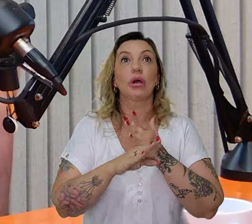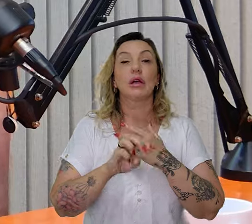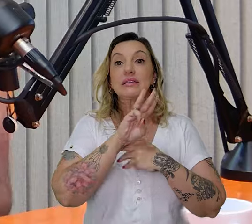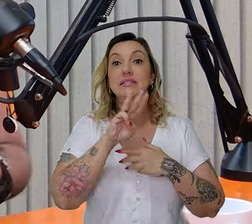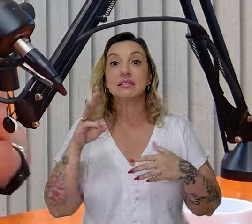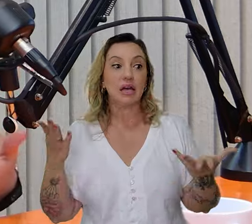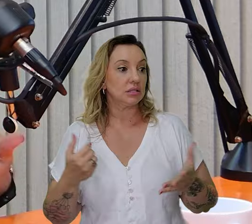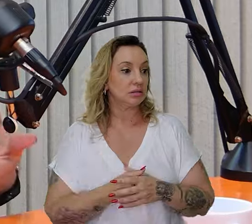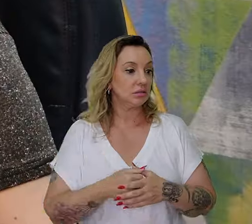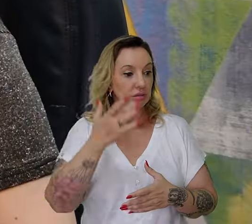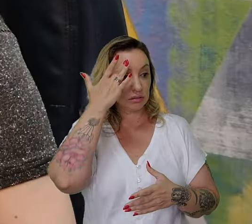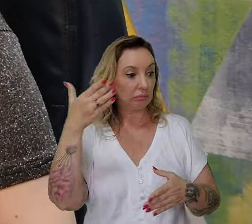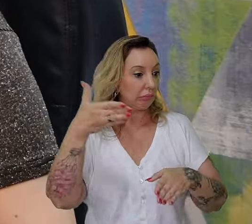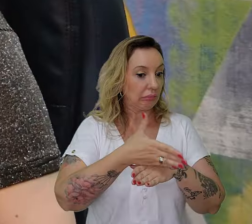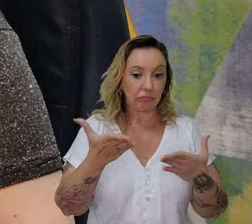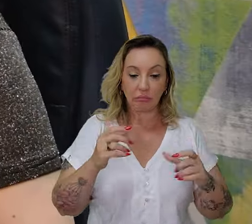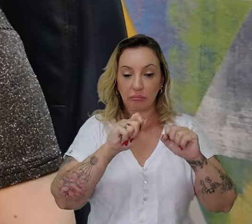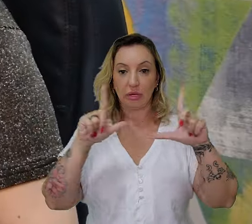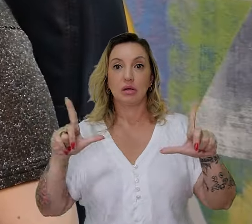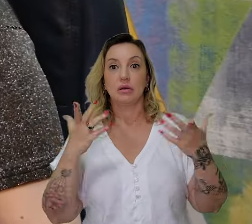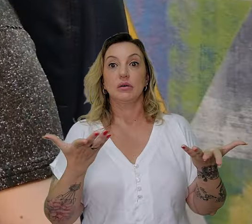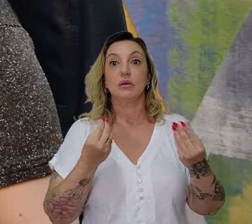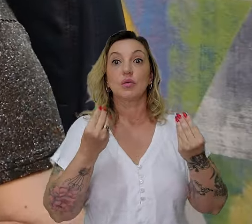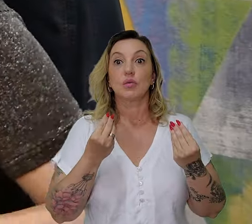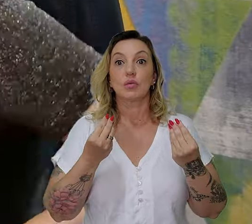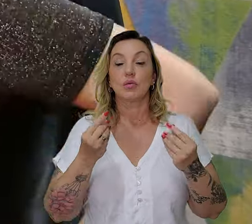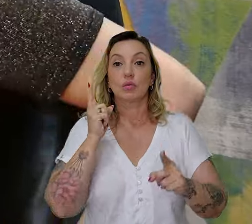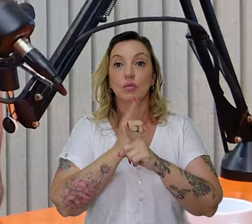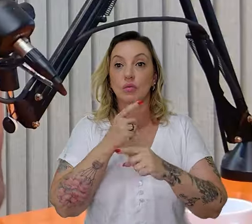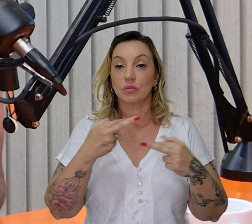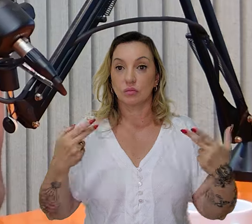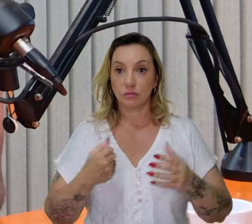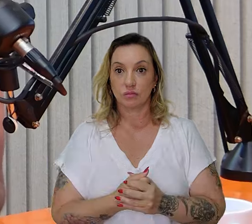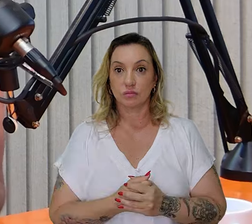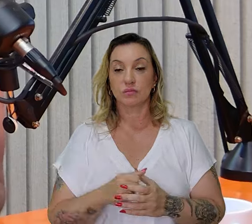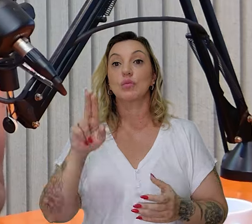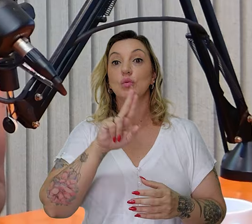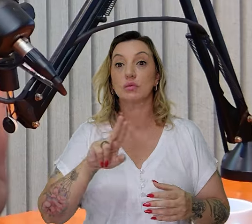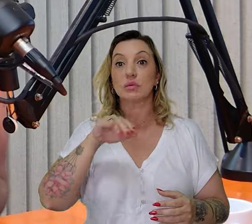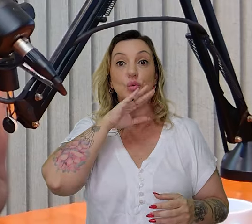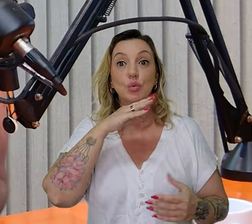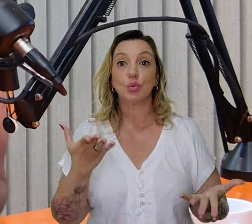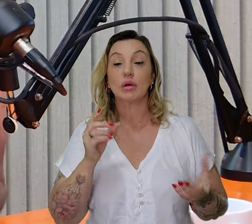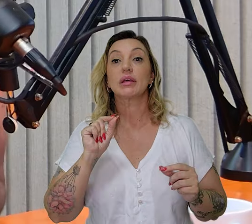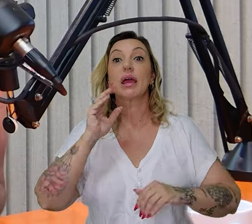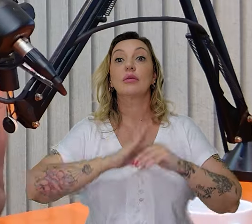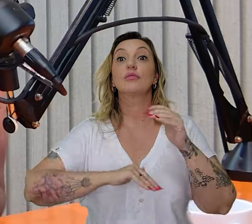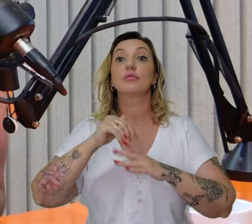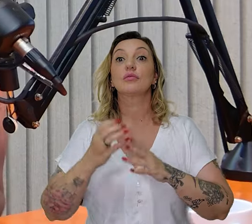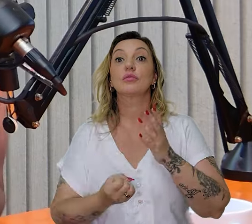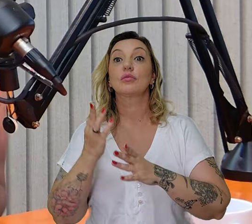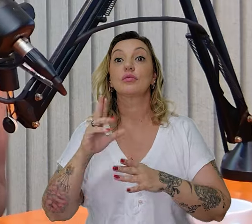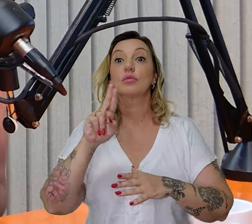parar nessa página é como encontrar alguma coisa no site usabilidade ruim quem é o profissional que vai fazer essa usabilidade é o cara que